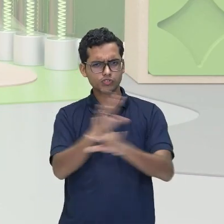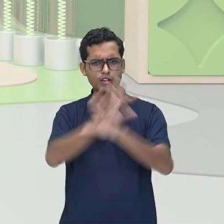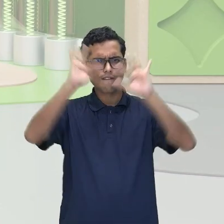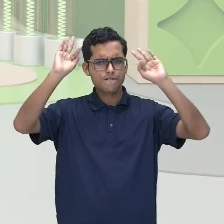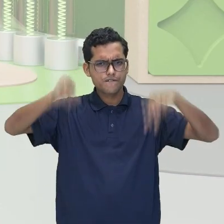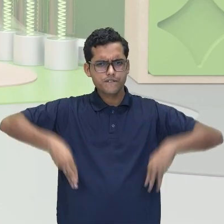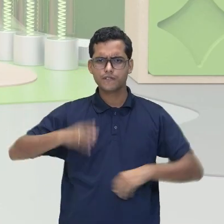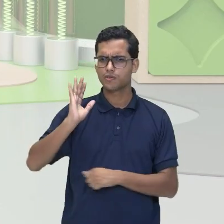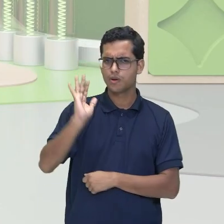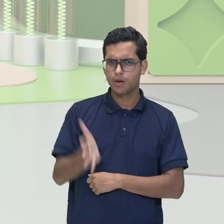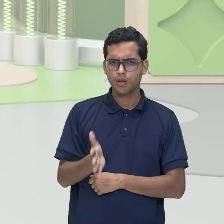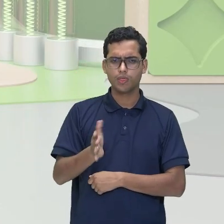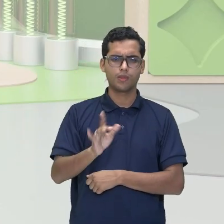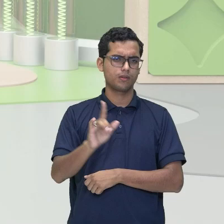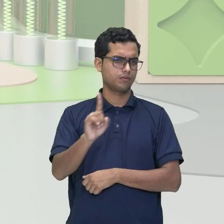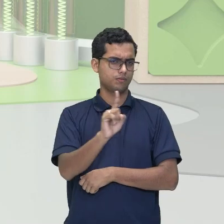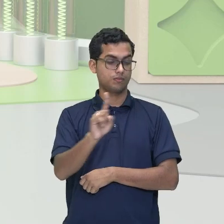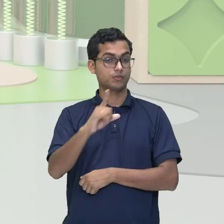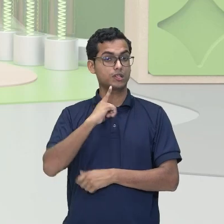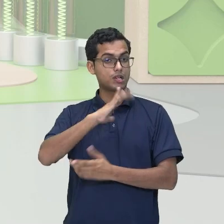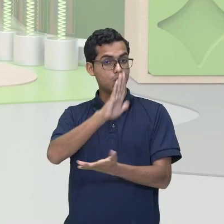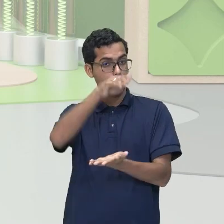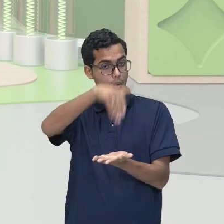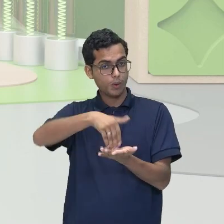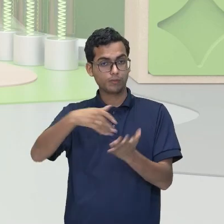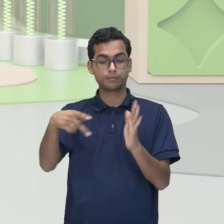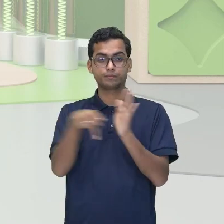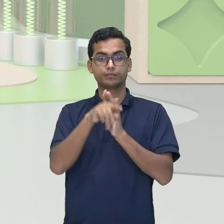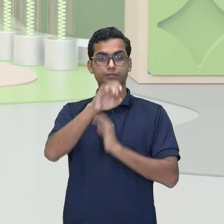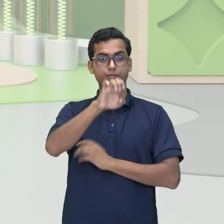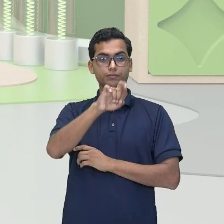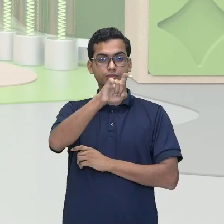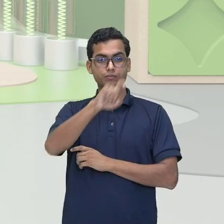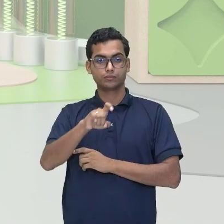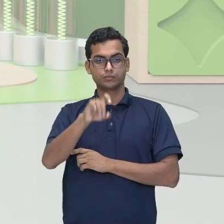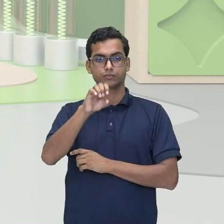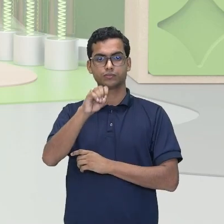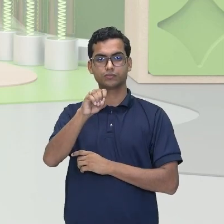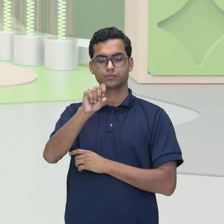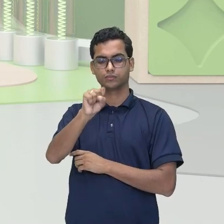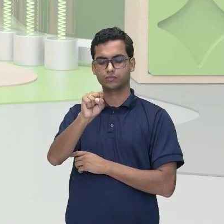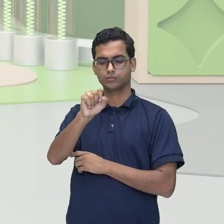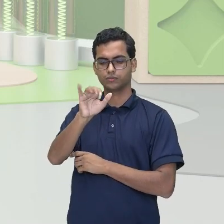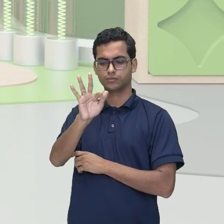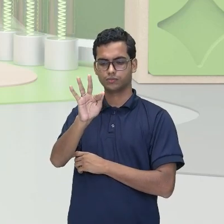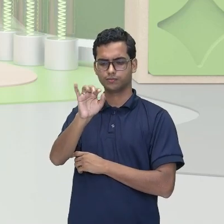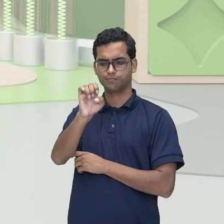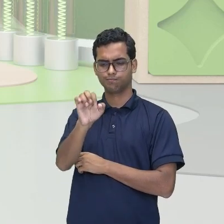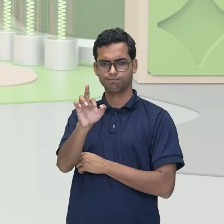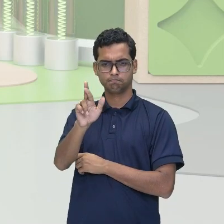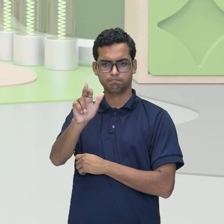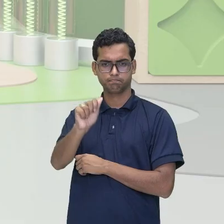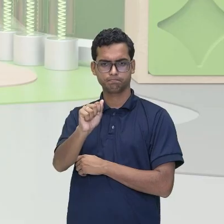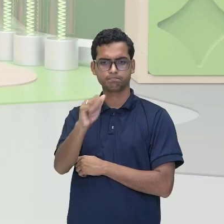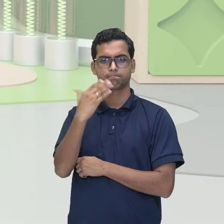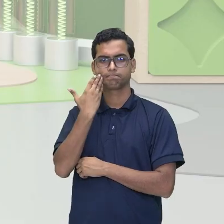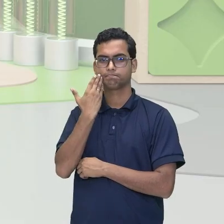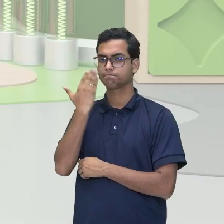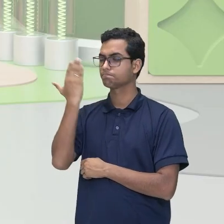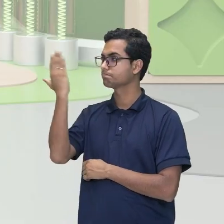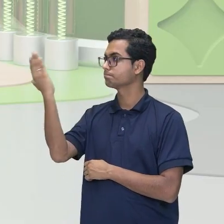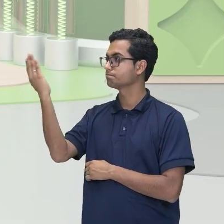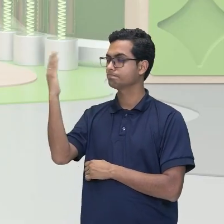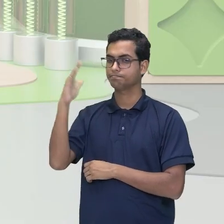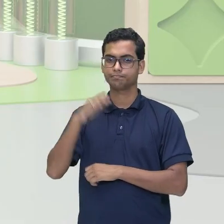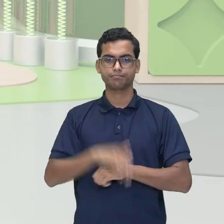da atmosfera? Não, ainda existe a última, que é a exosfera, certo? E é ali onde